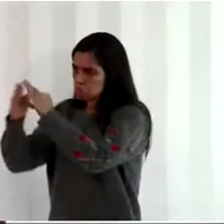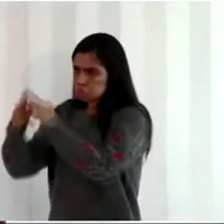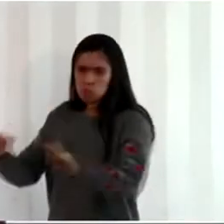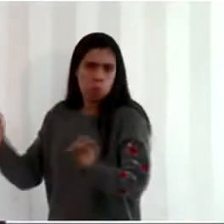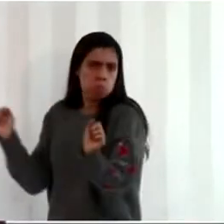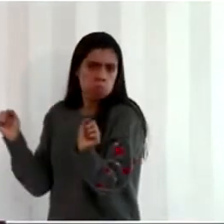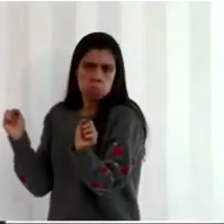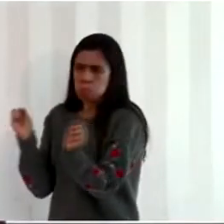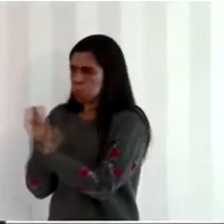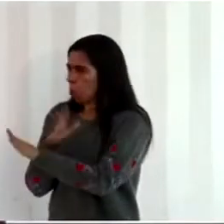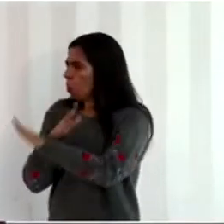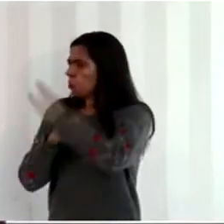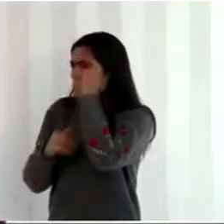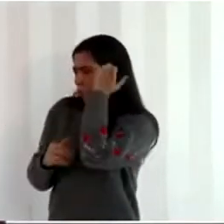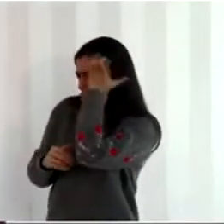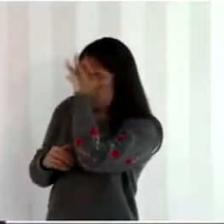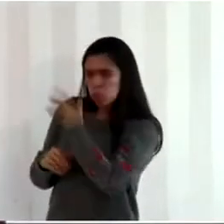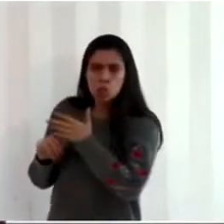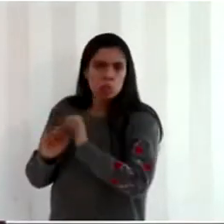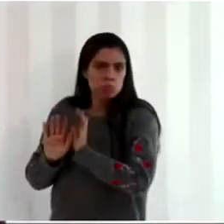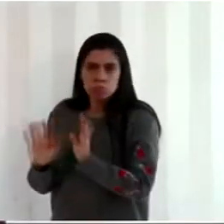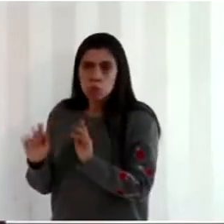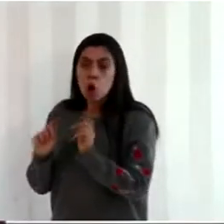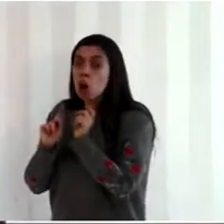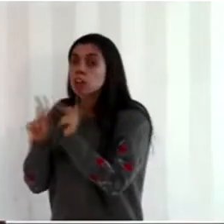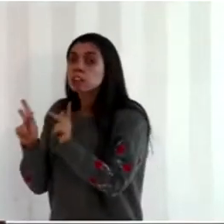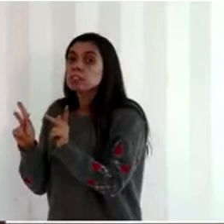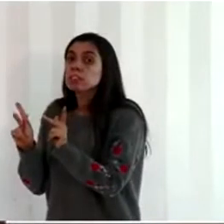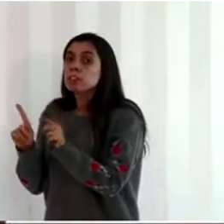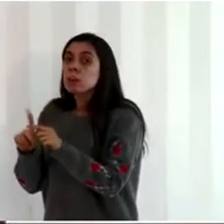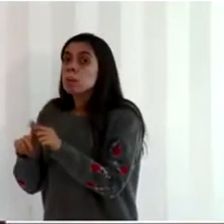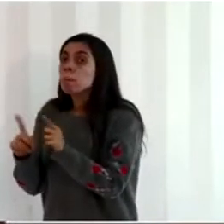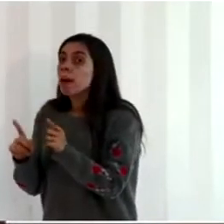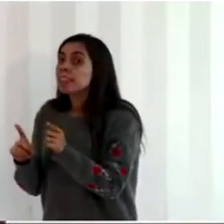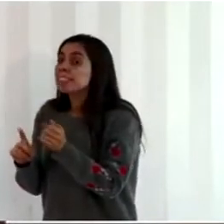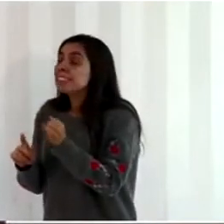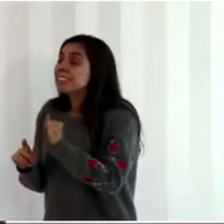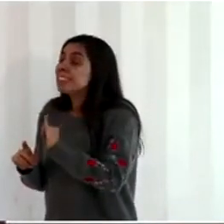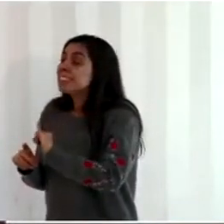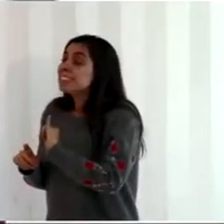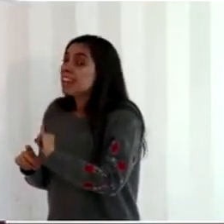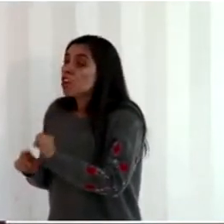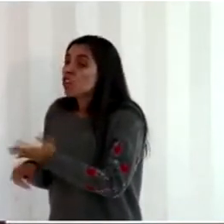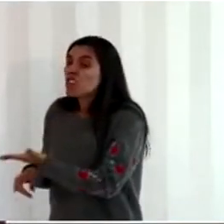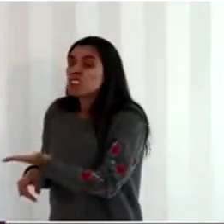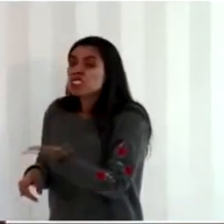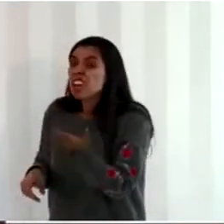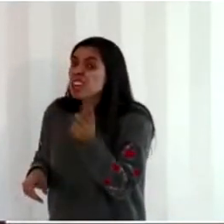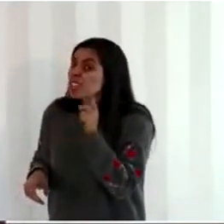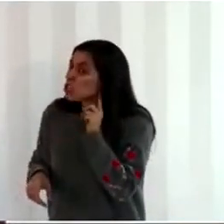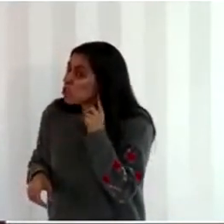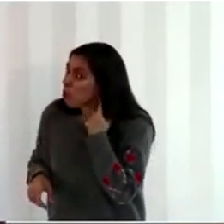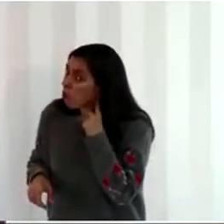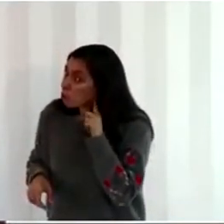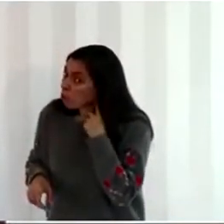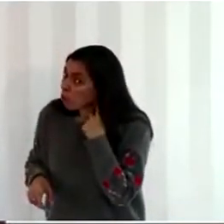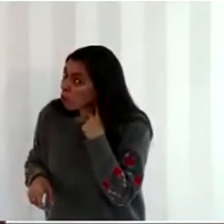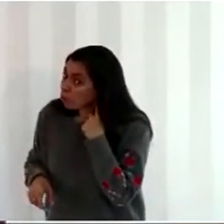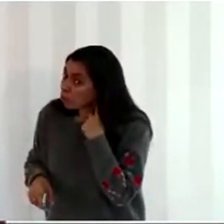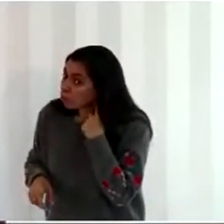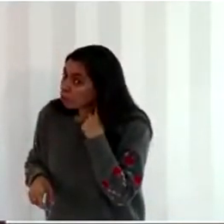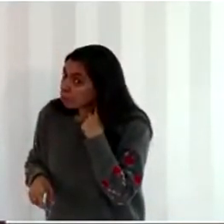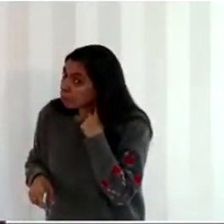lá o Senhor severamente se dirige aos sacerdotes. Quando você lê também Jeremias ou Ezequiel, ele sempre fala